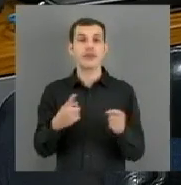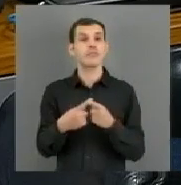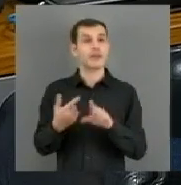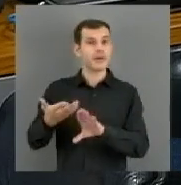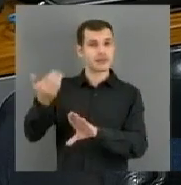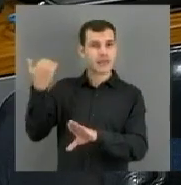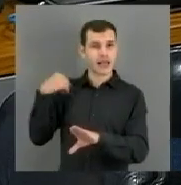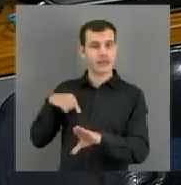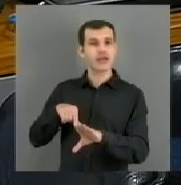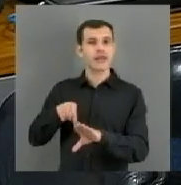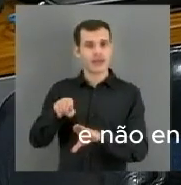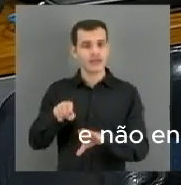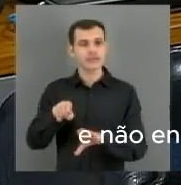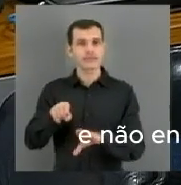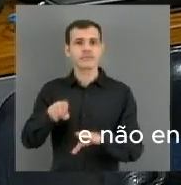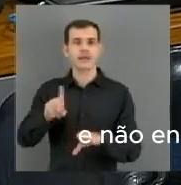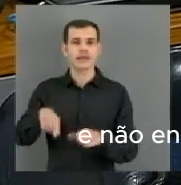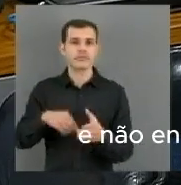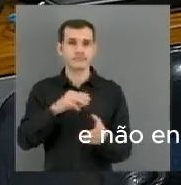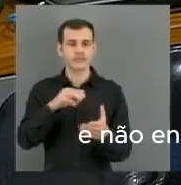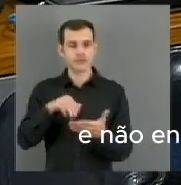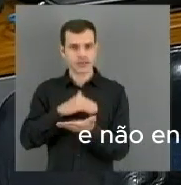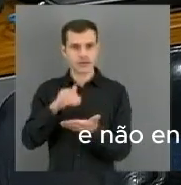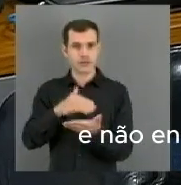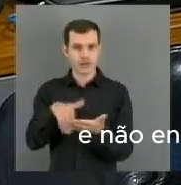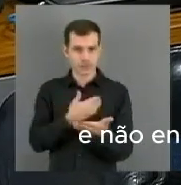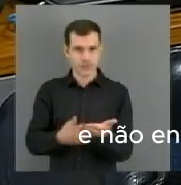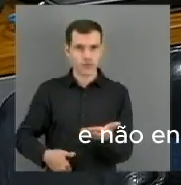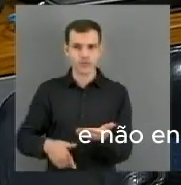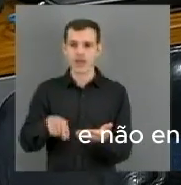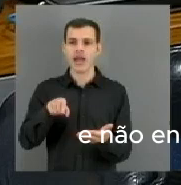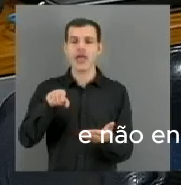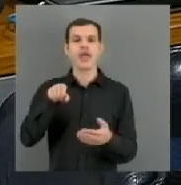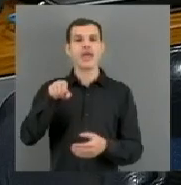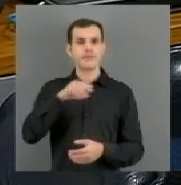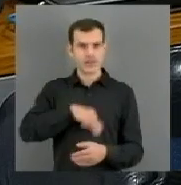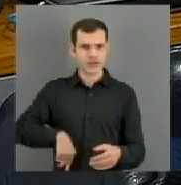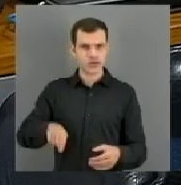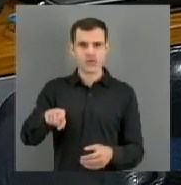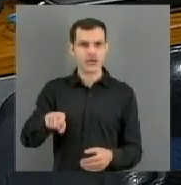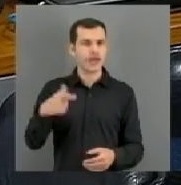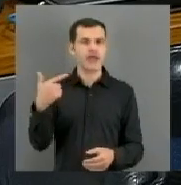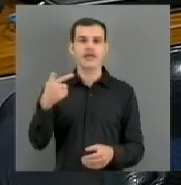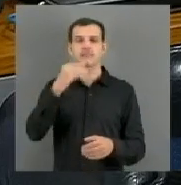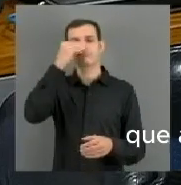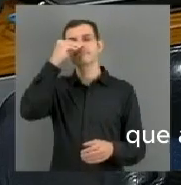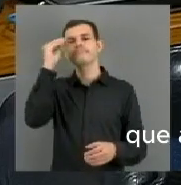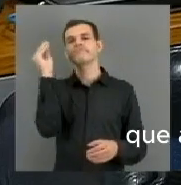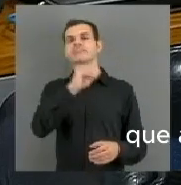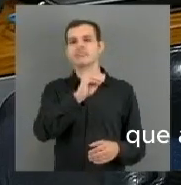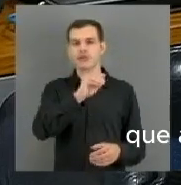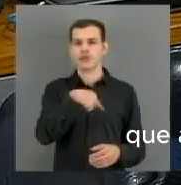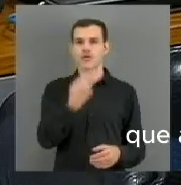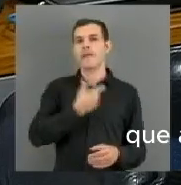fazia parte, e não enviou as imagens, de todas as imagens da Câmara do Palácio da Justiça, que até